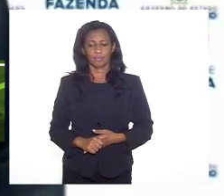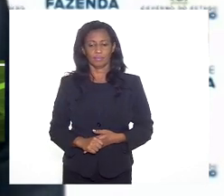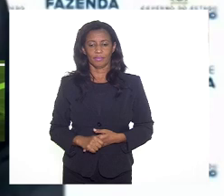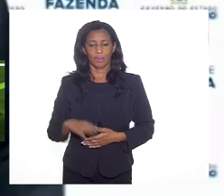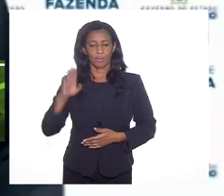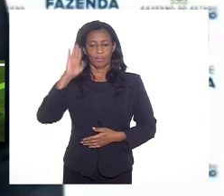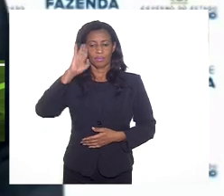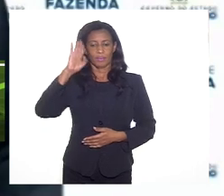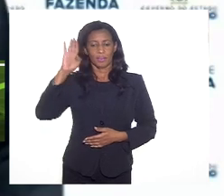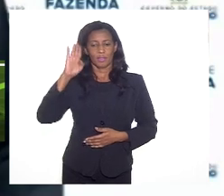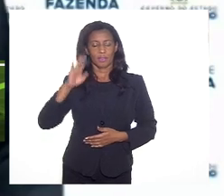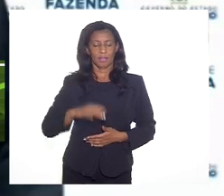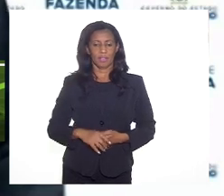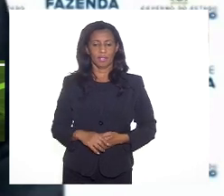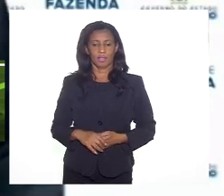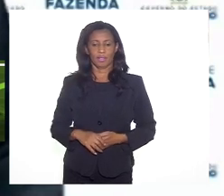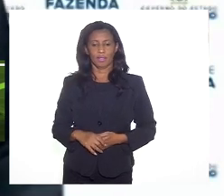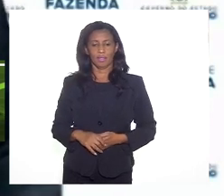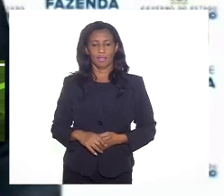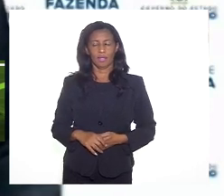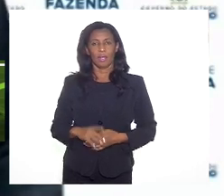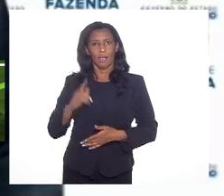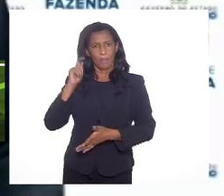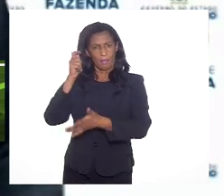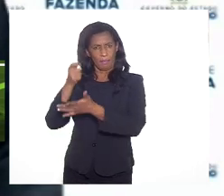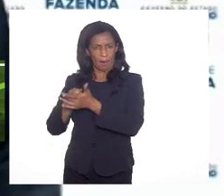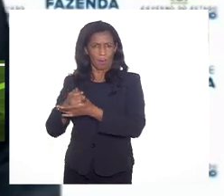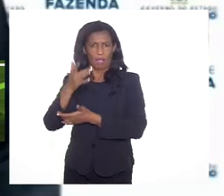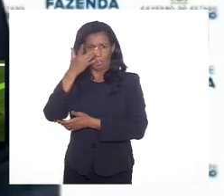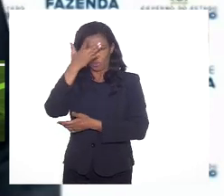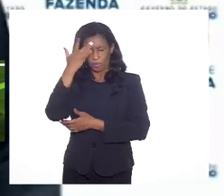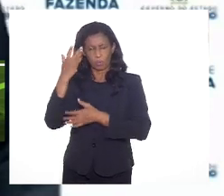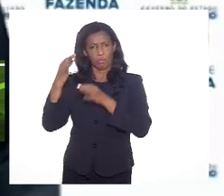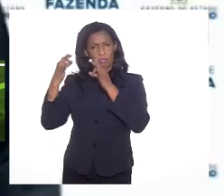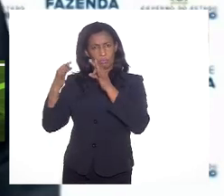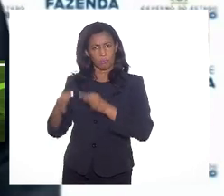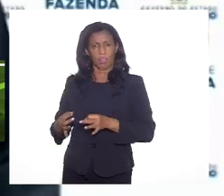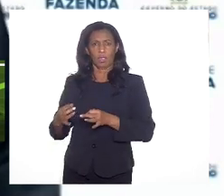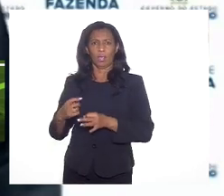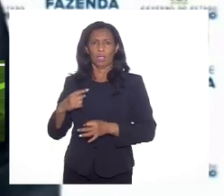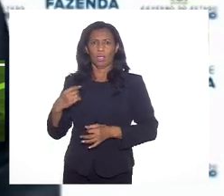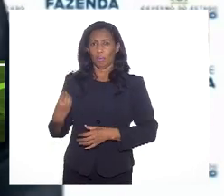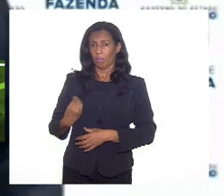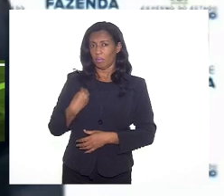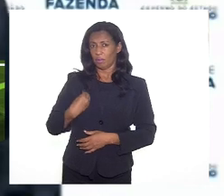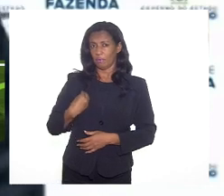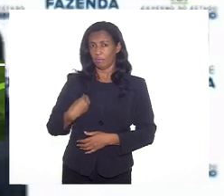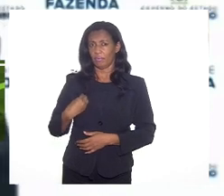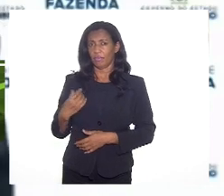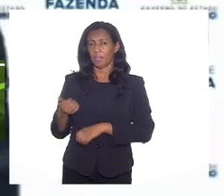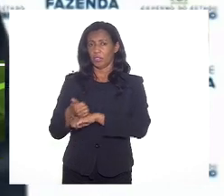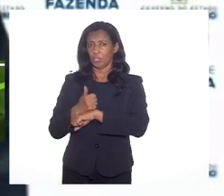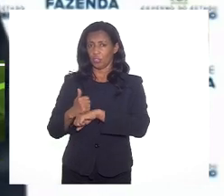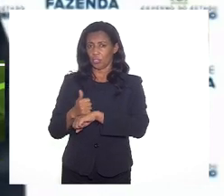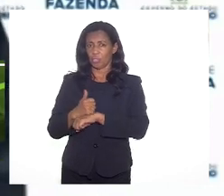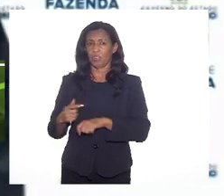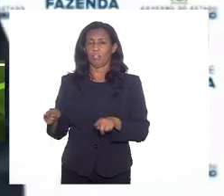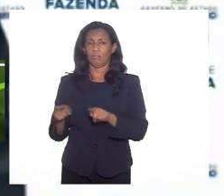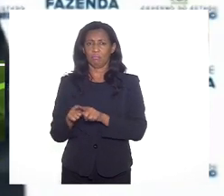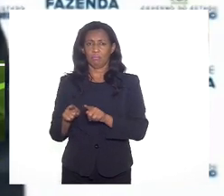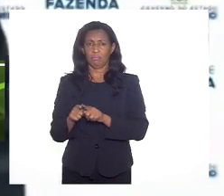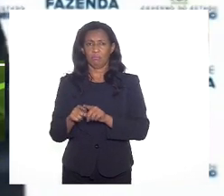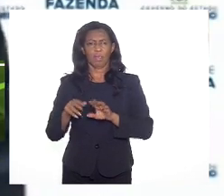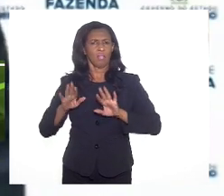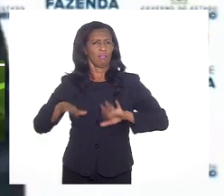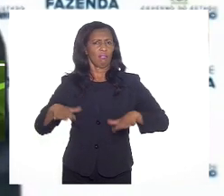como princípio poder remunerar as pessoas adequadamente para que elas possam ter vida digna também. Nem sempre